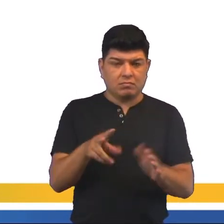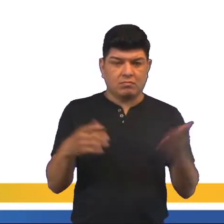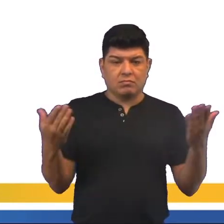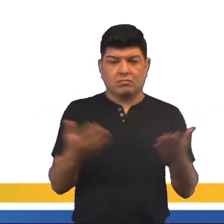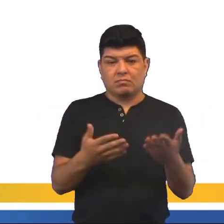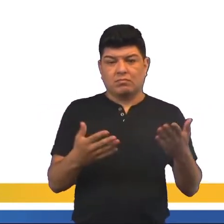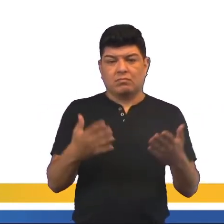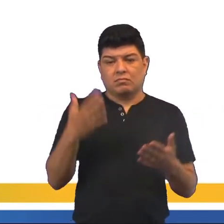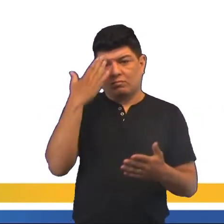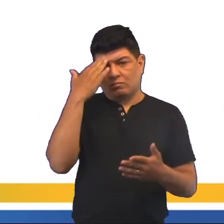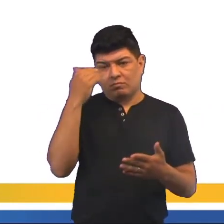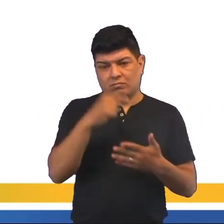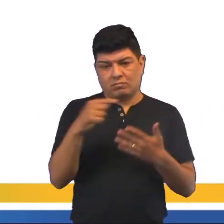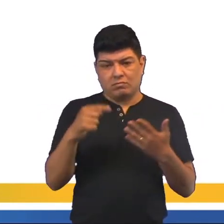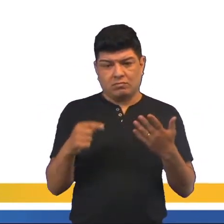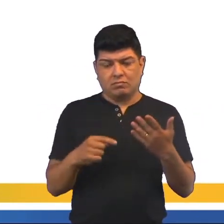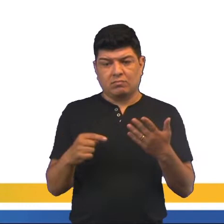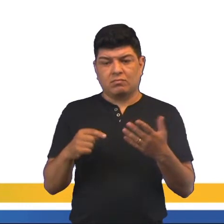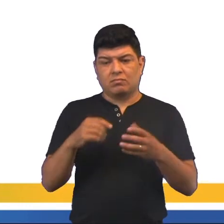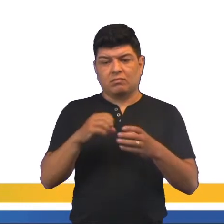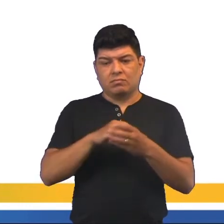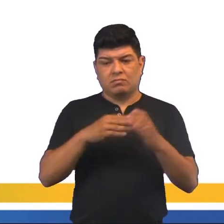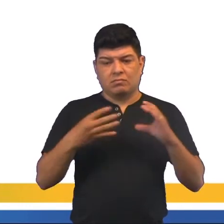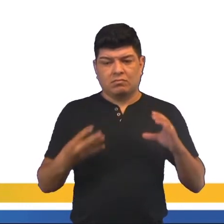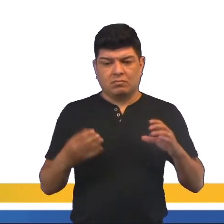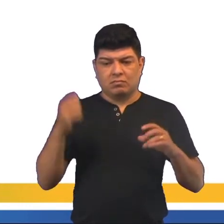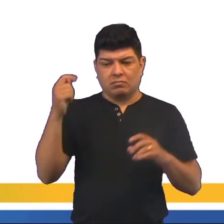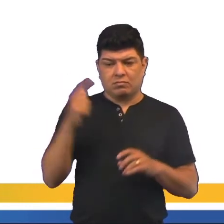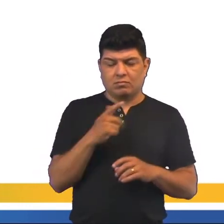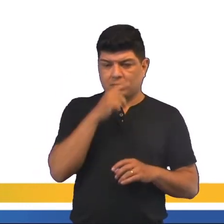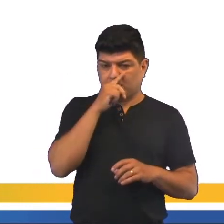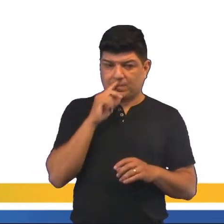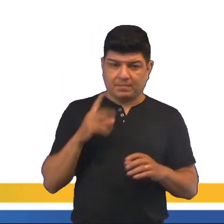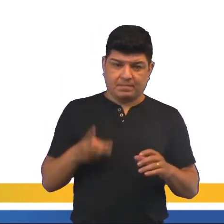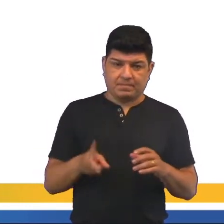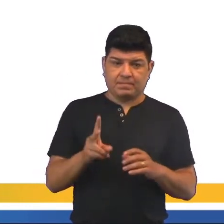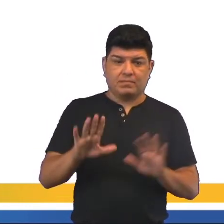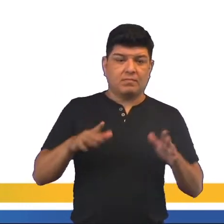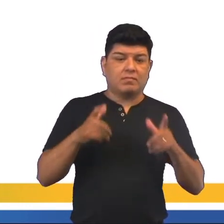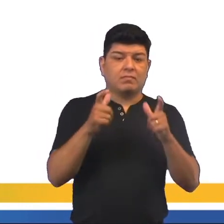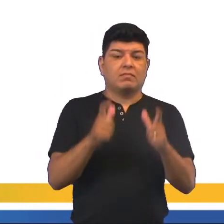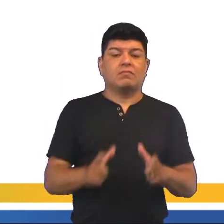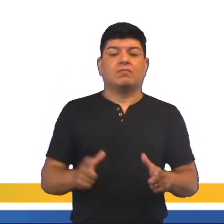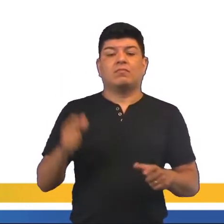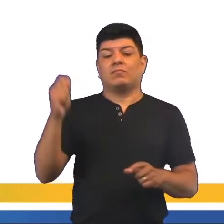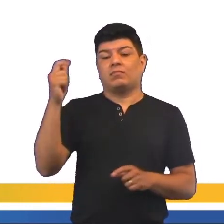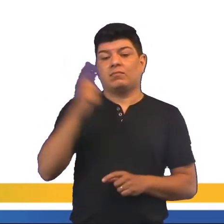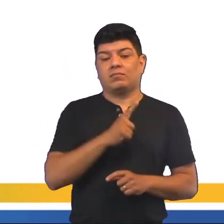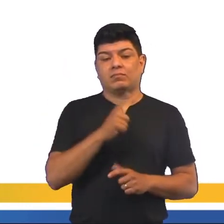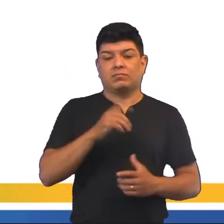que as propriedades características da luz se mantêm, então onde está o sol agora?